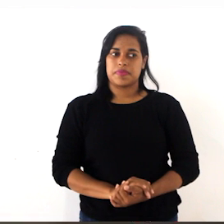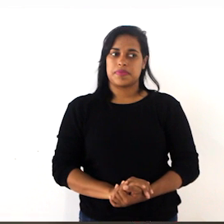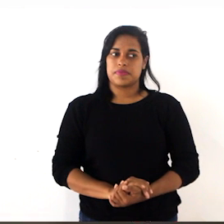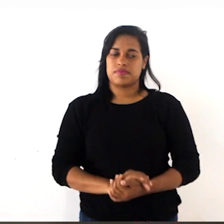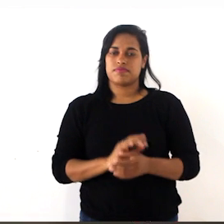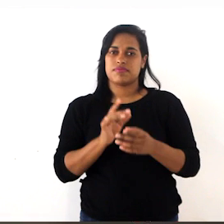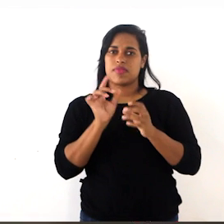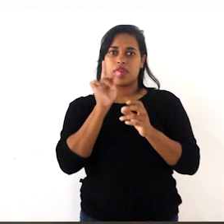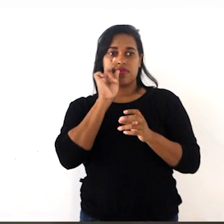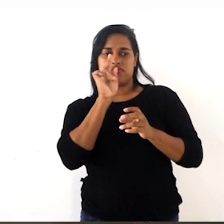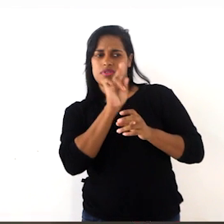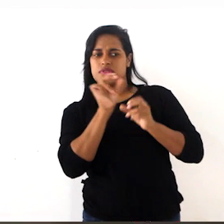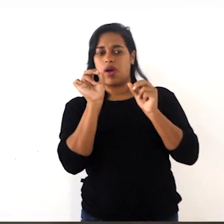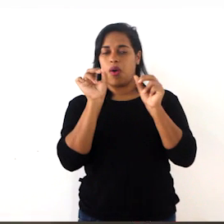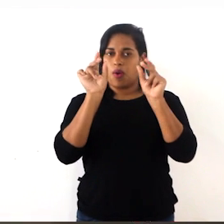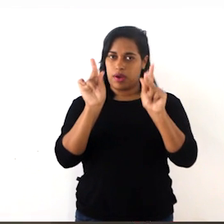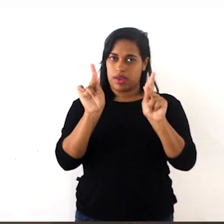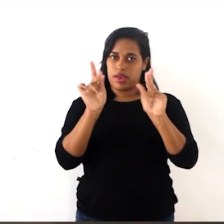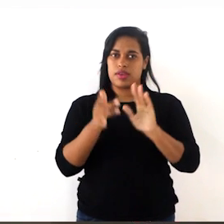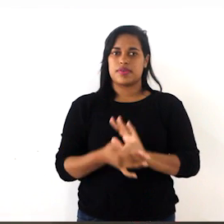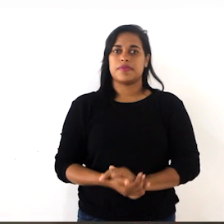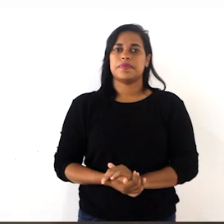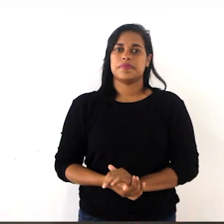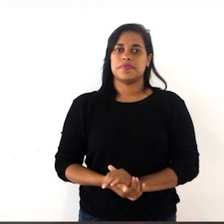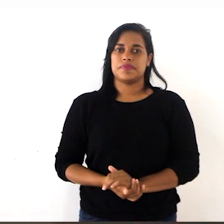Vamos ver se está tudo ok.